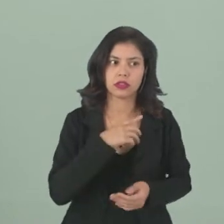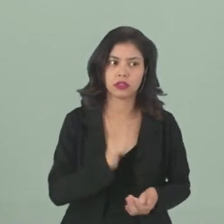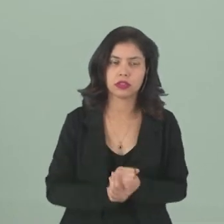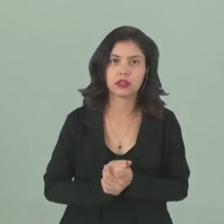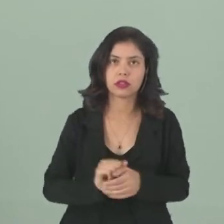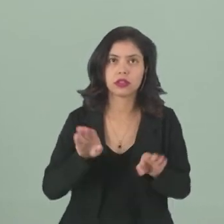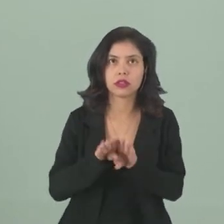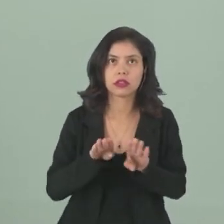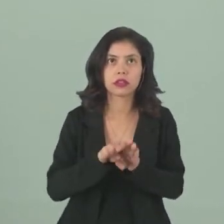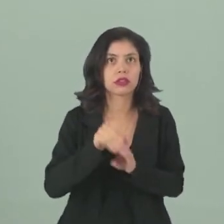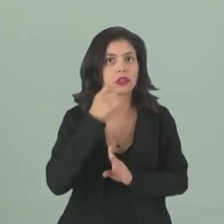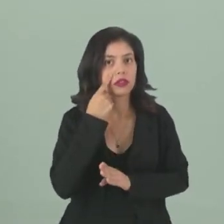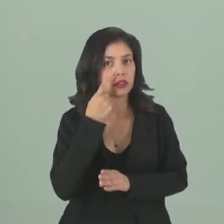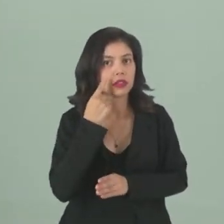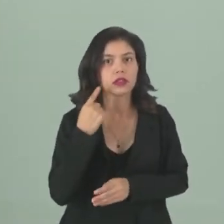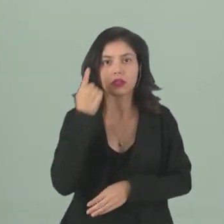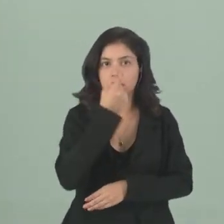nossa